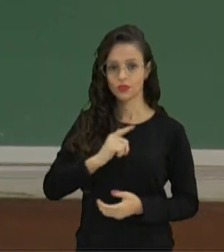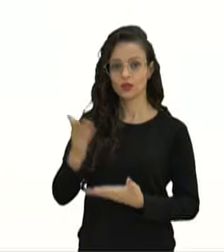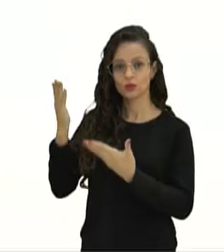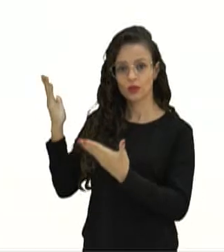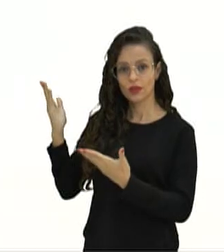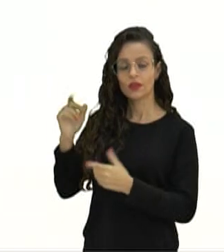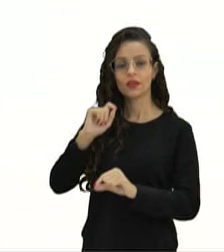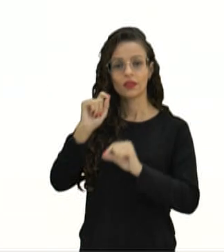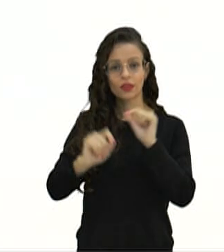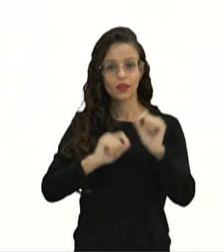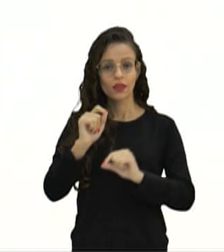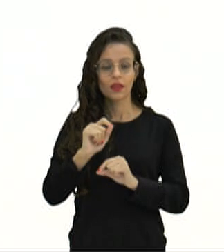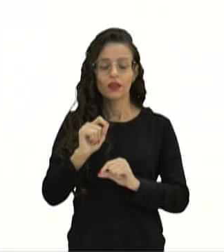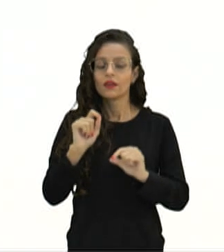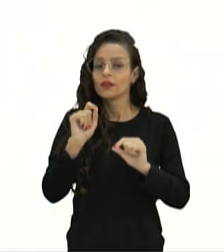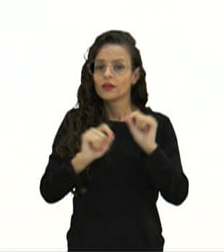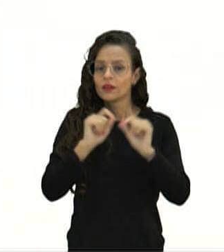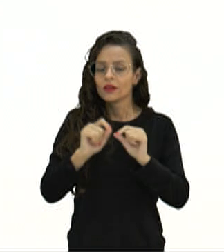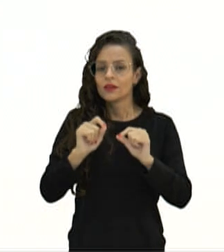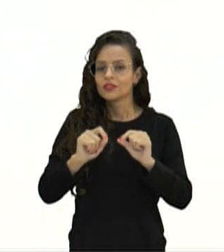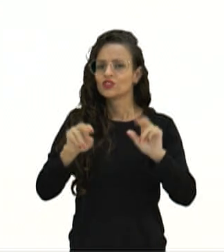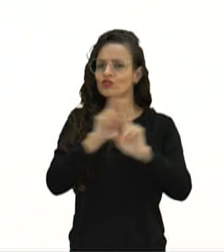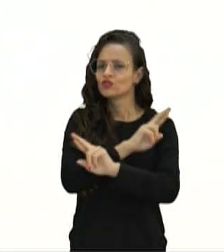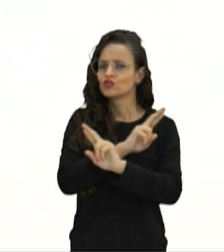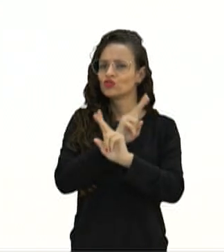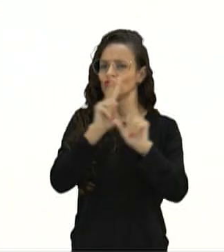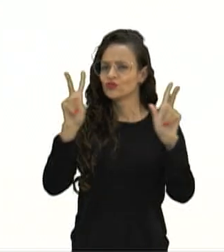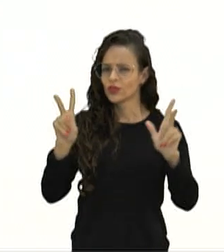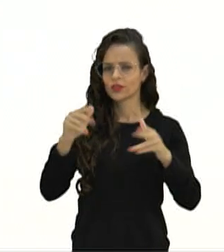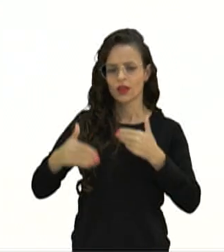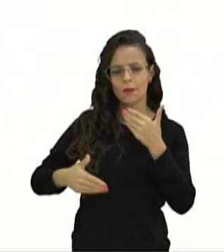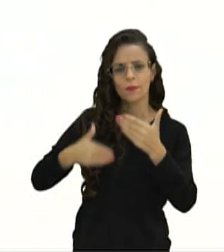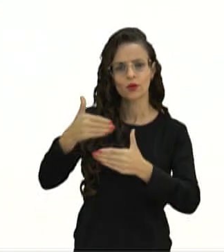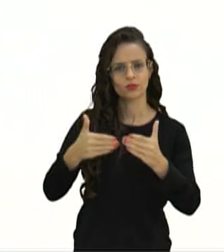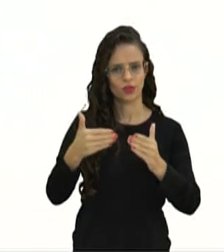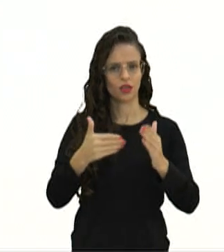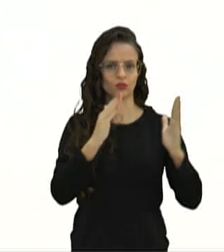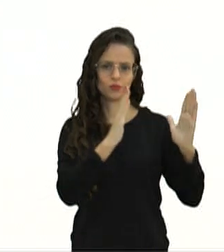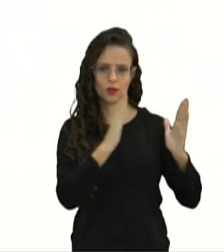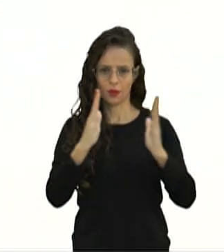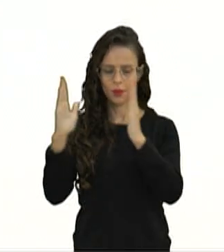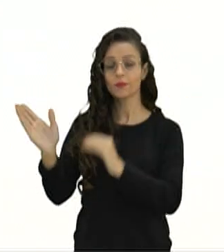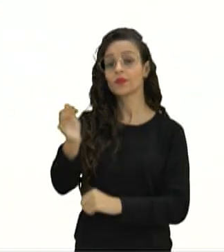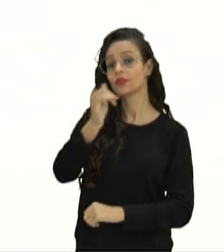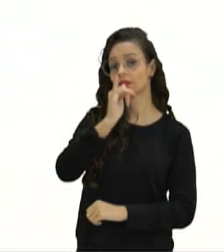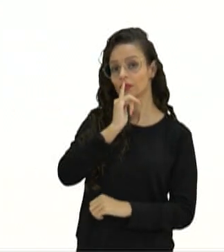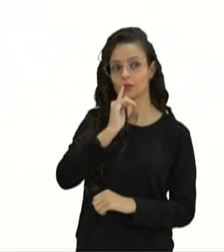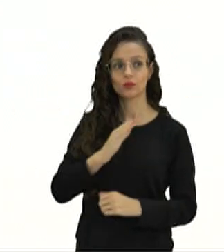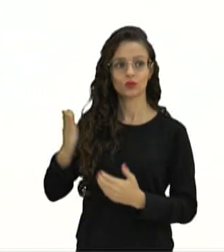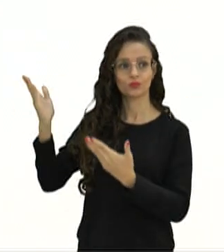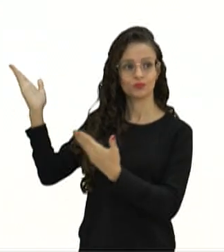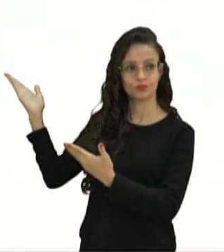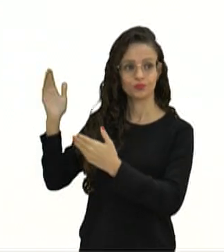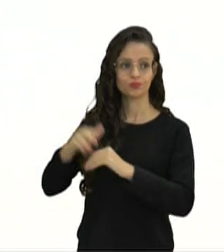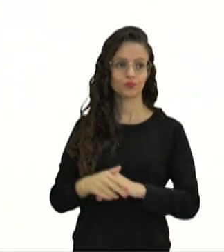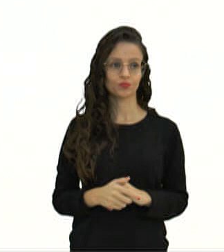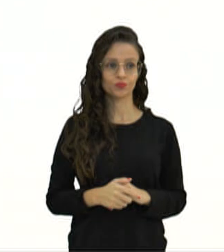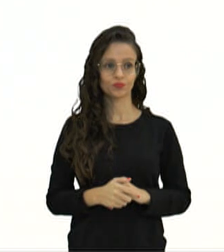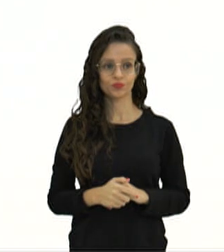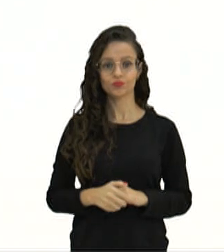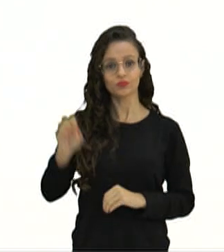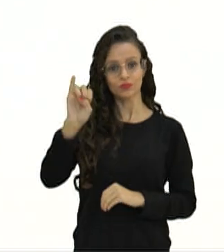qual nós precisamos diferenciar esses processos de divisão. Por exemplo, eu trouxe aqui